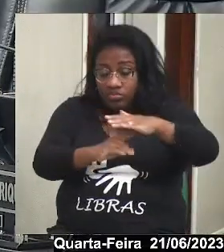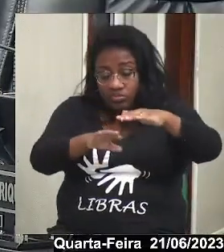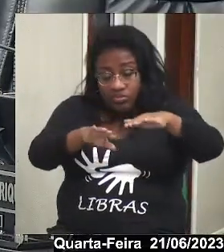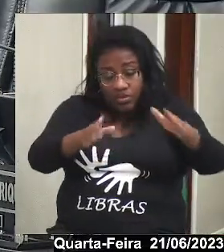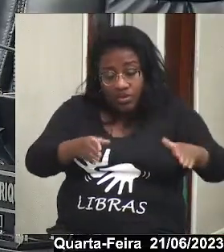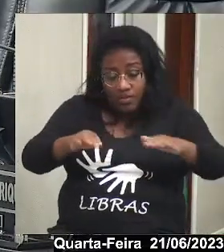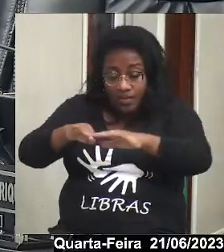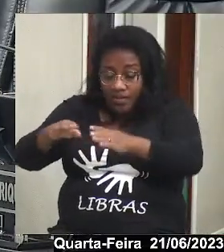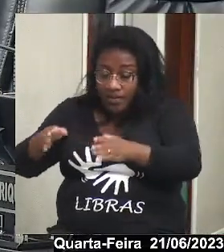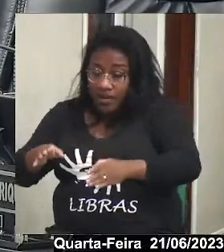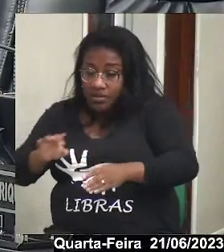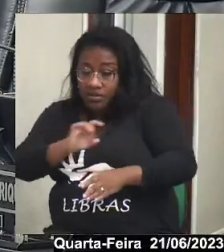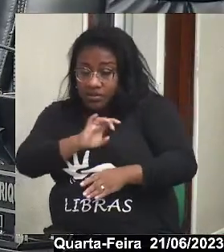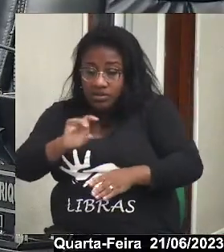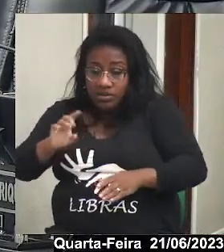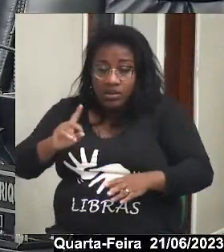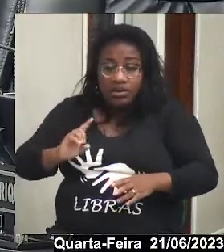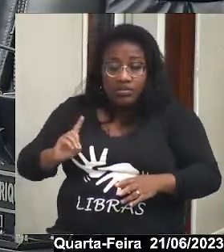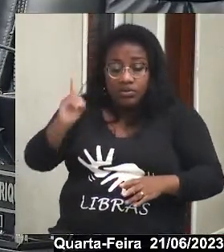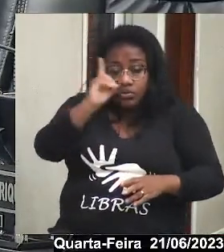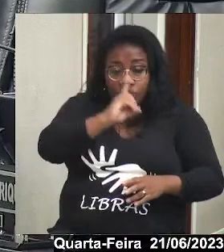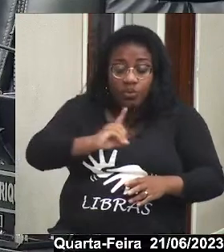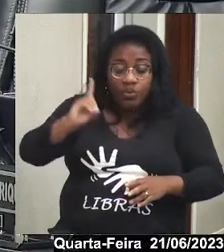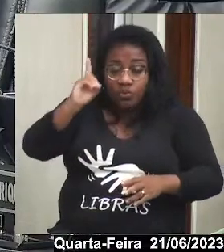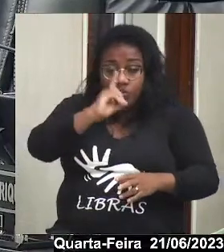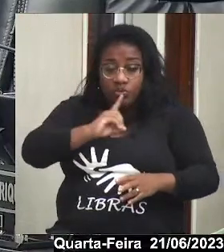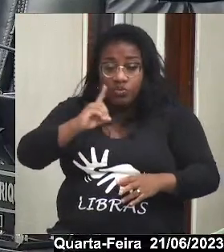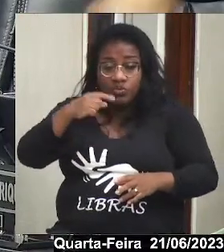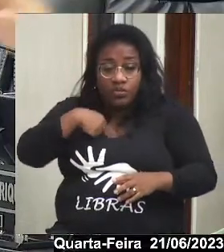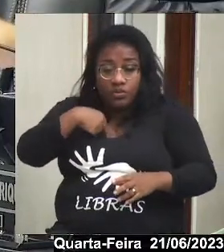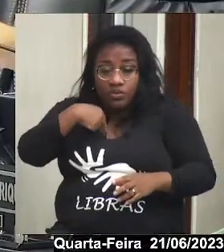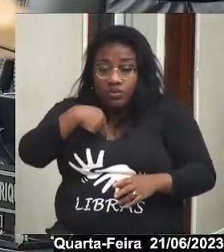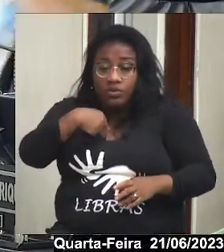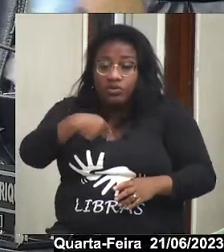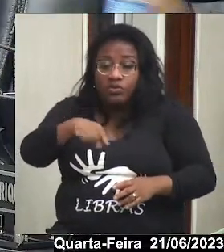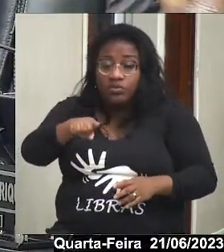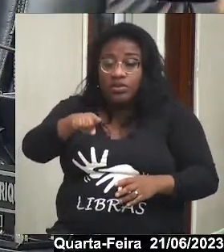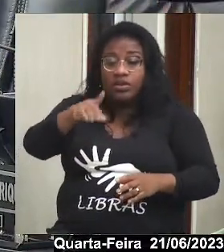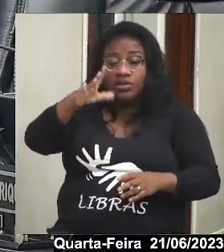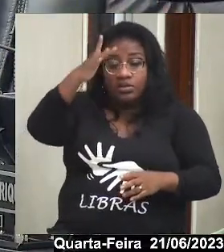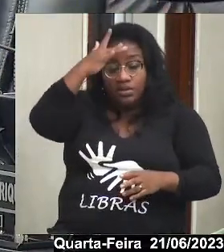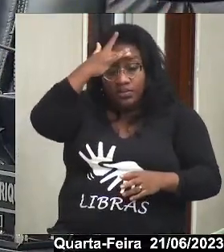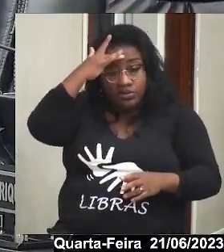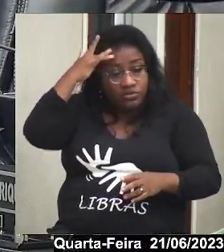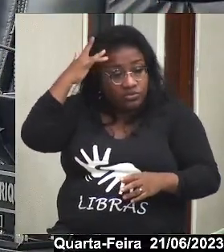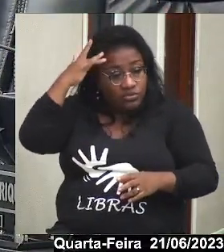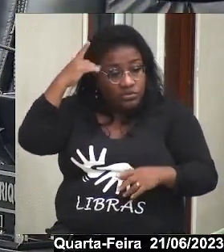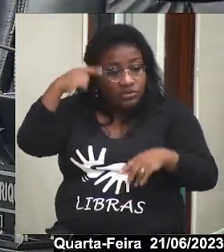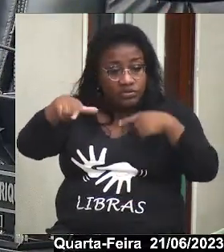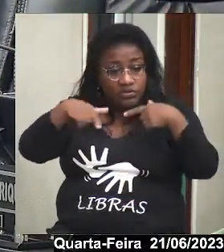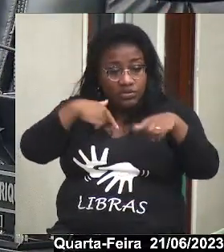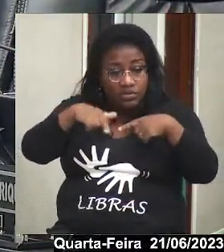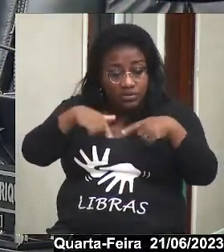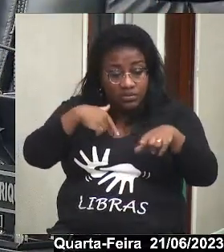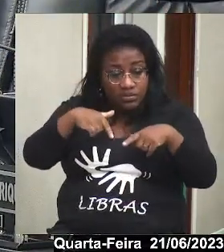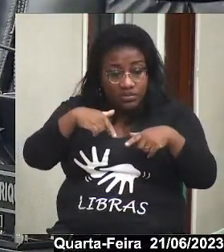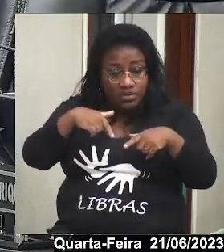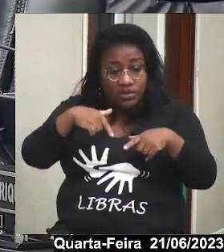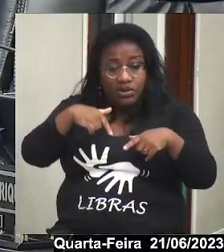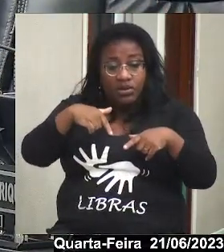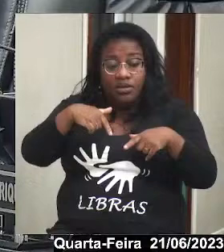estou e visito aquela feira todos os domingos. Até porque tenho pessoas que trabalham na